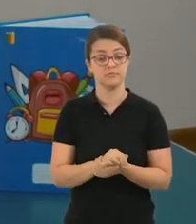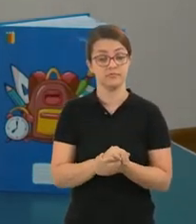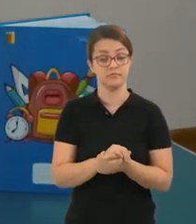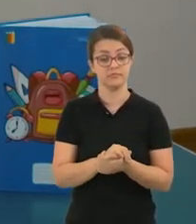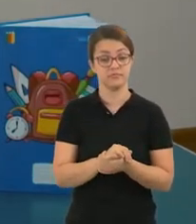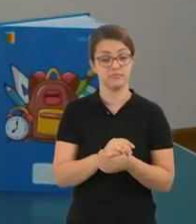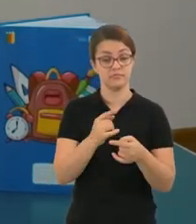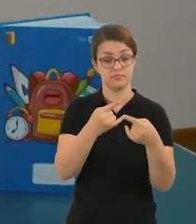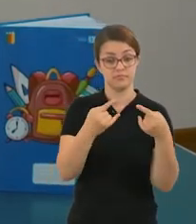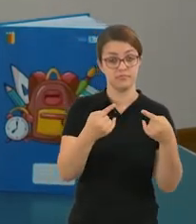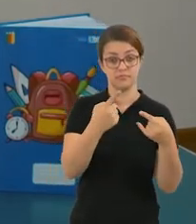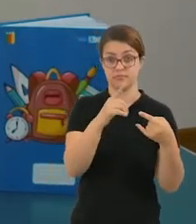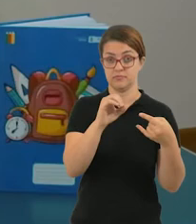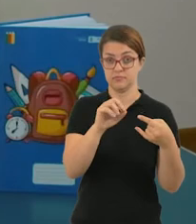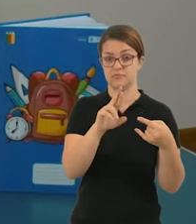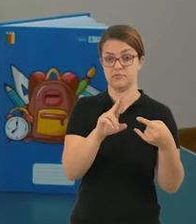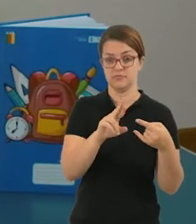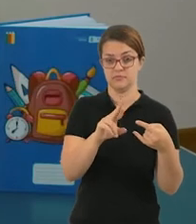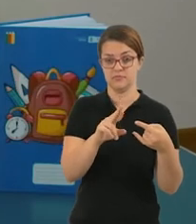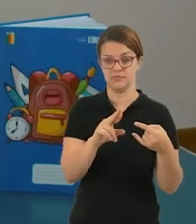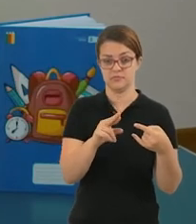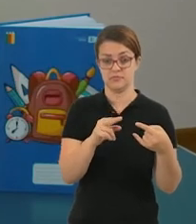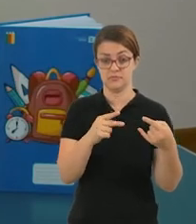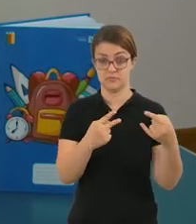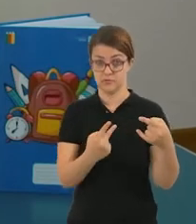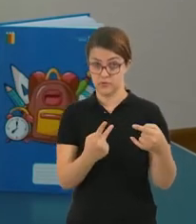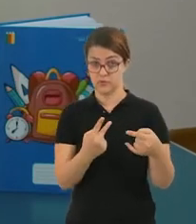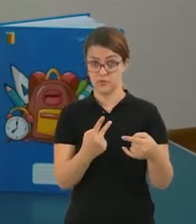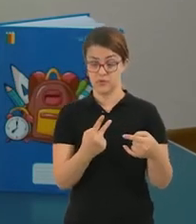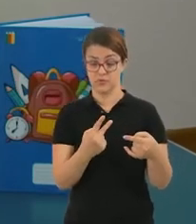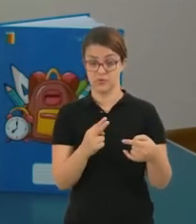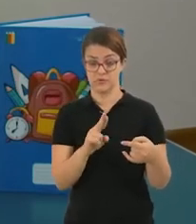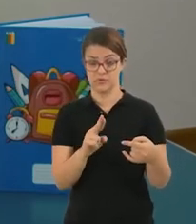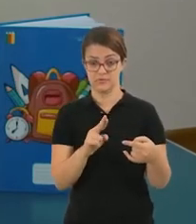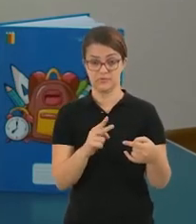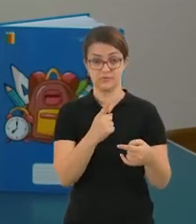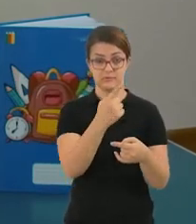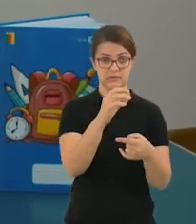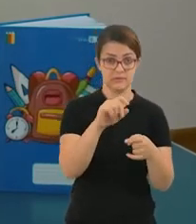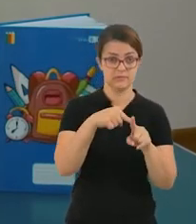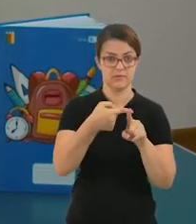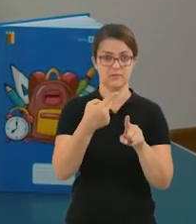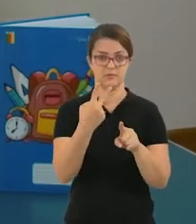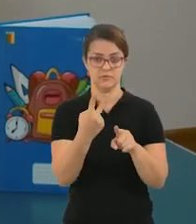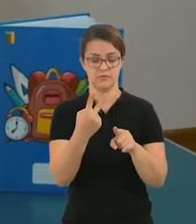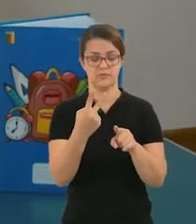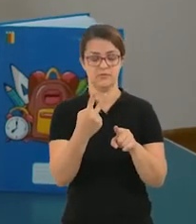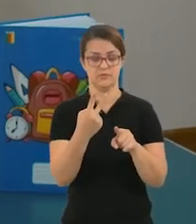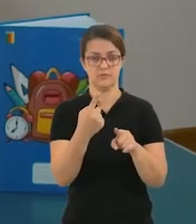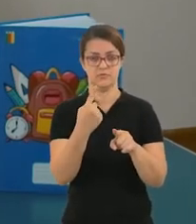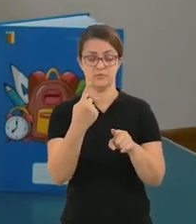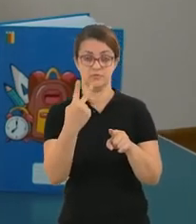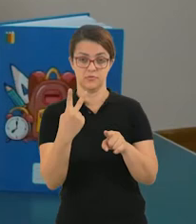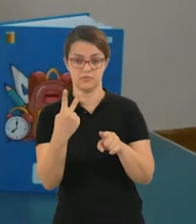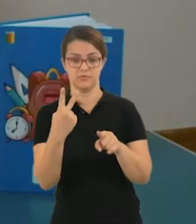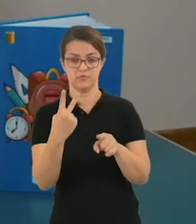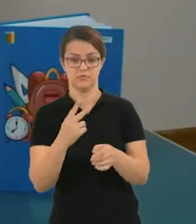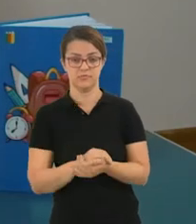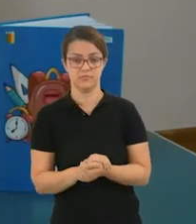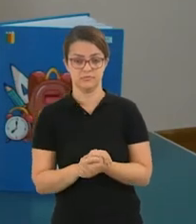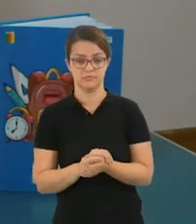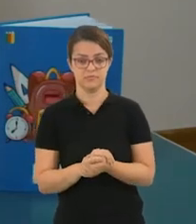marquei um X aqui na nota de 10, na nota de 2, 10 mais 2, 12. Um X